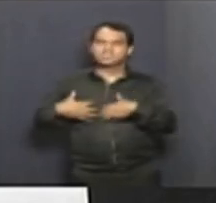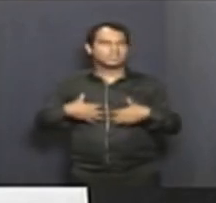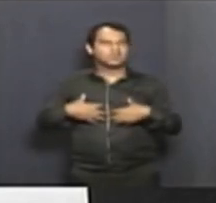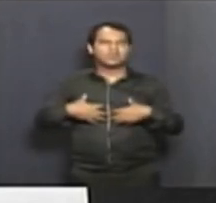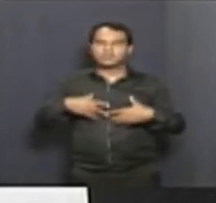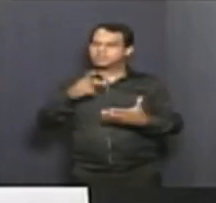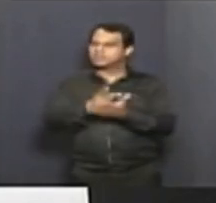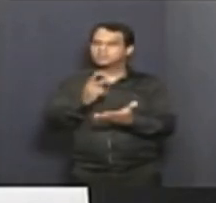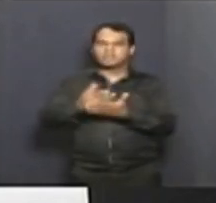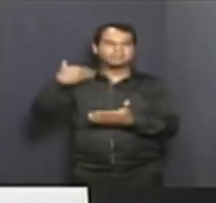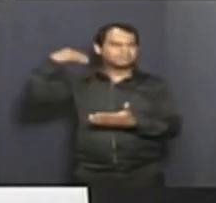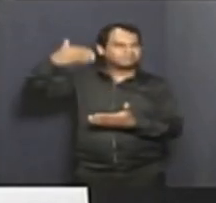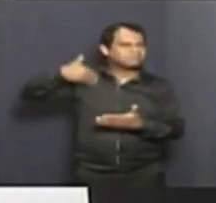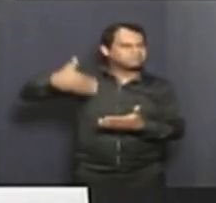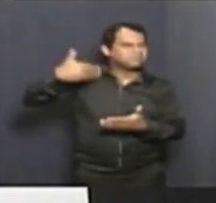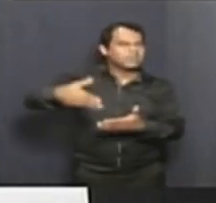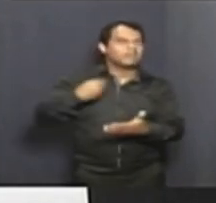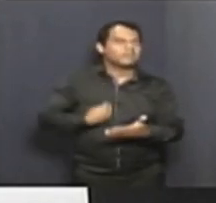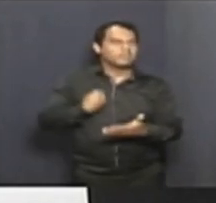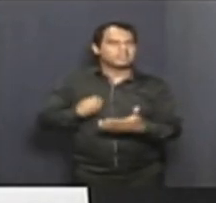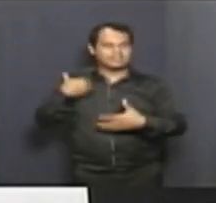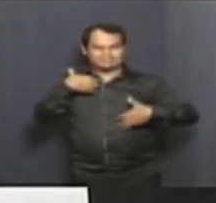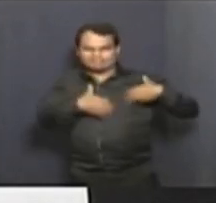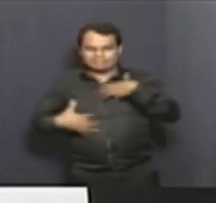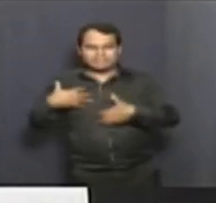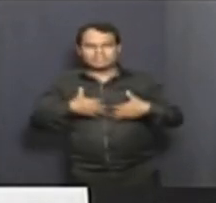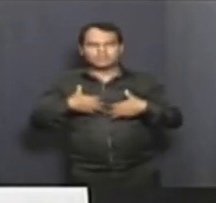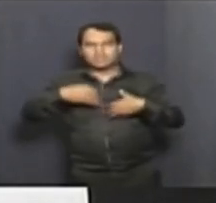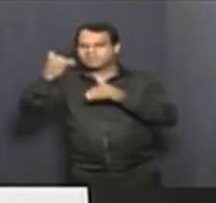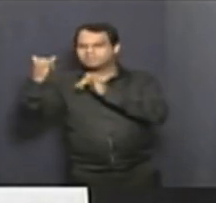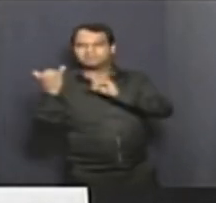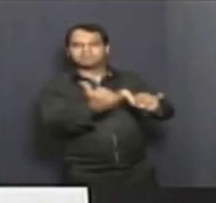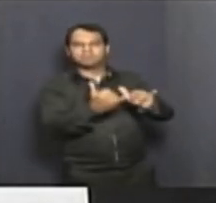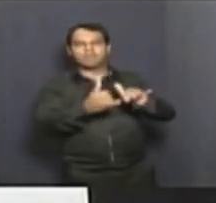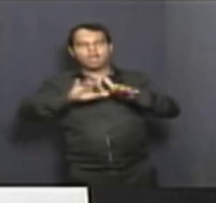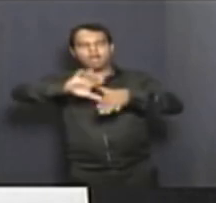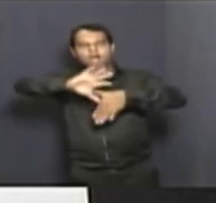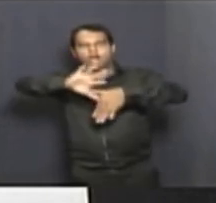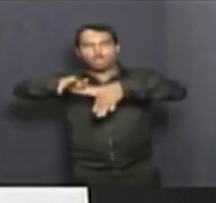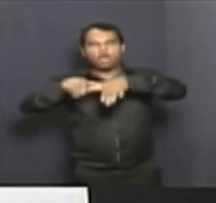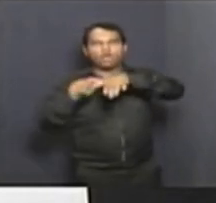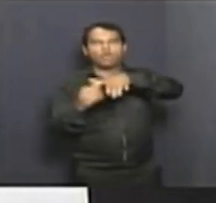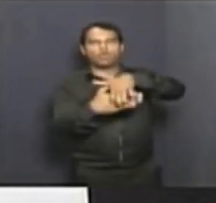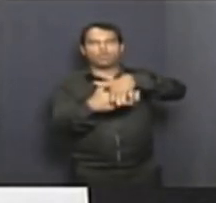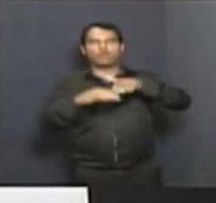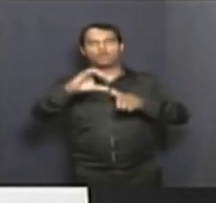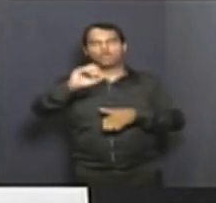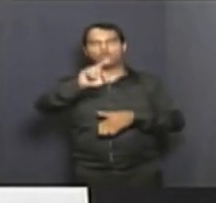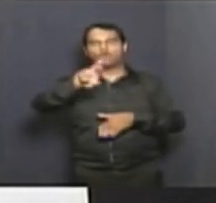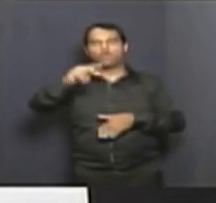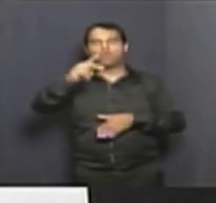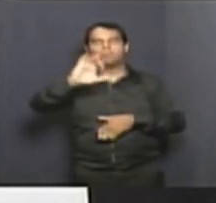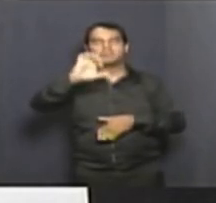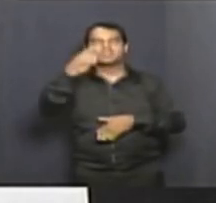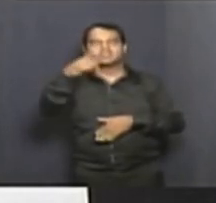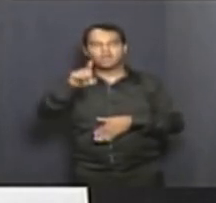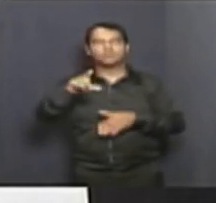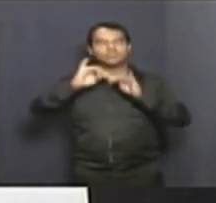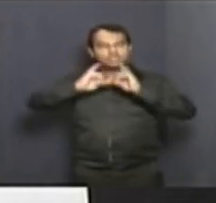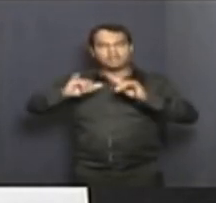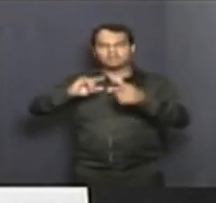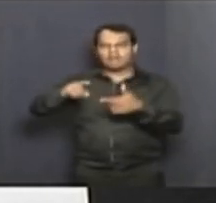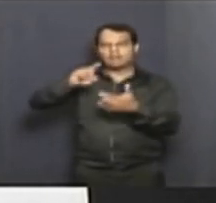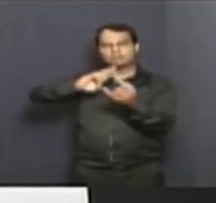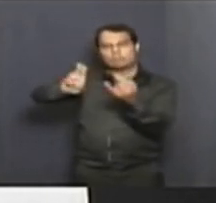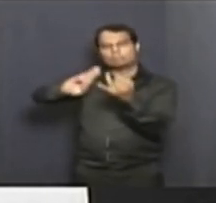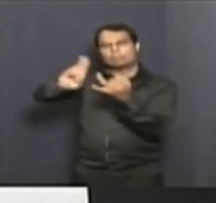minha vida é a indignação contra a corrupção já foi dito aqui referido aqui sobre diversas operações policiais